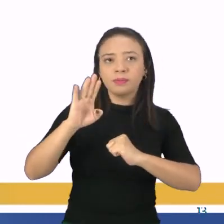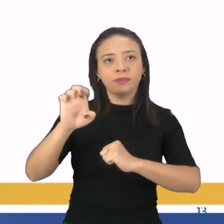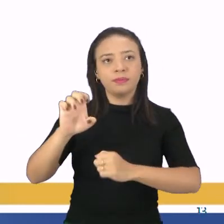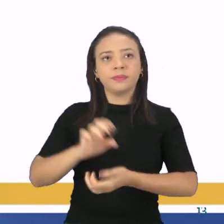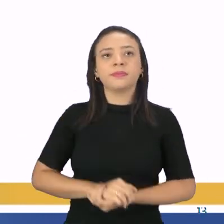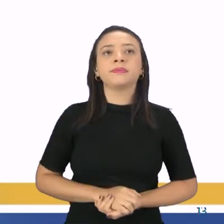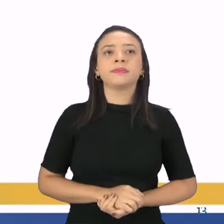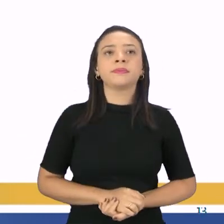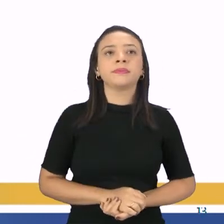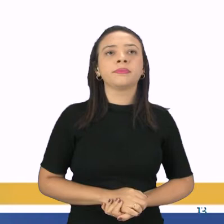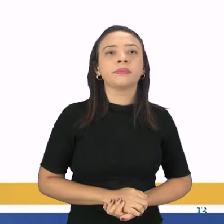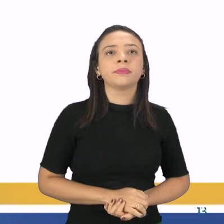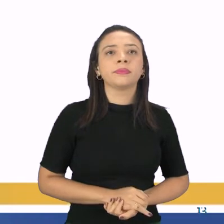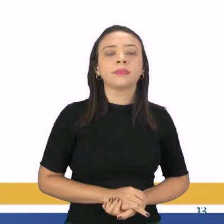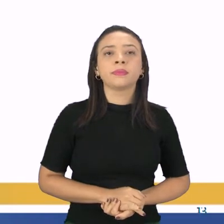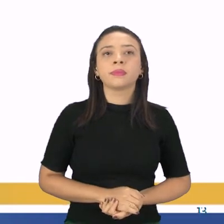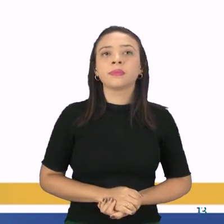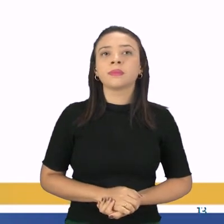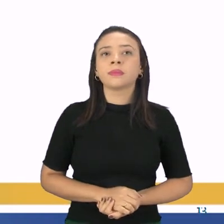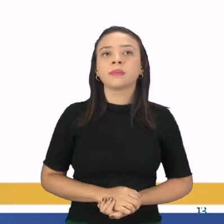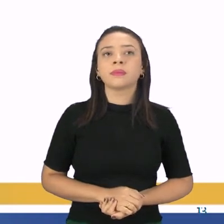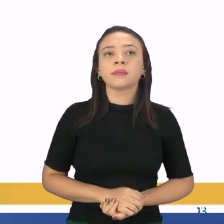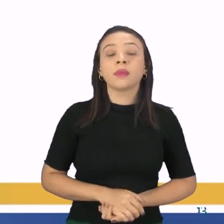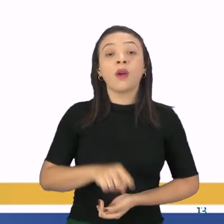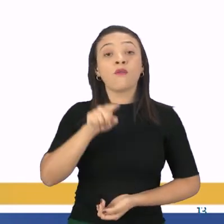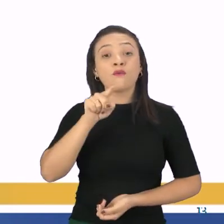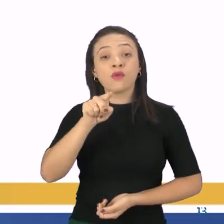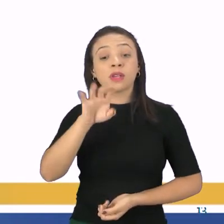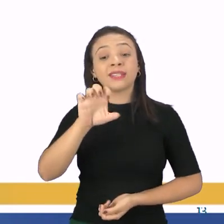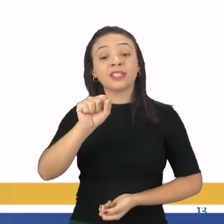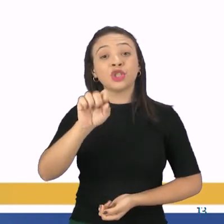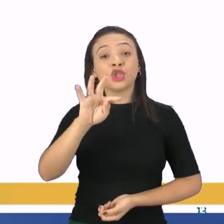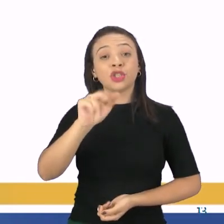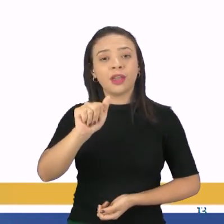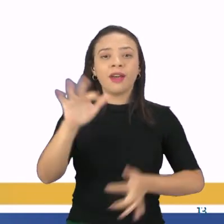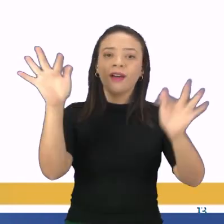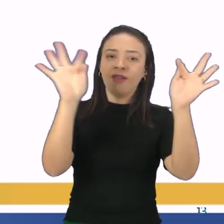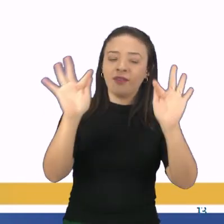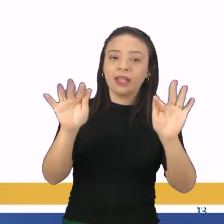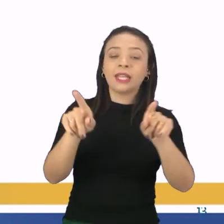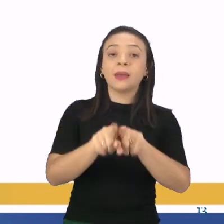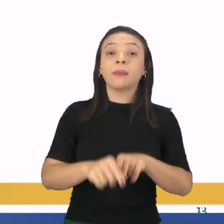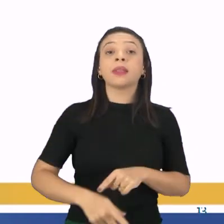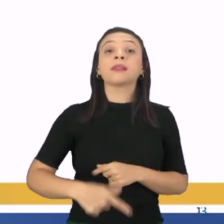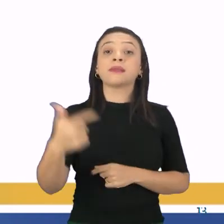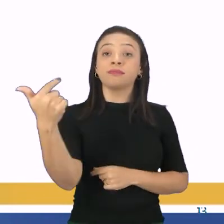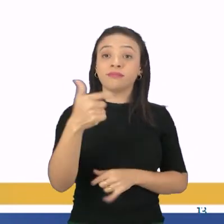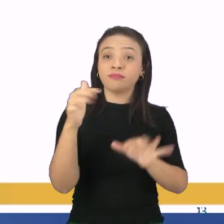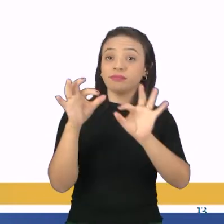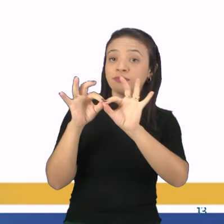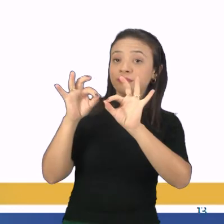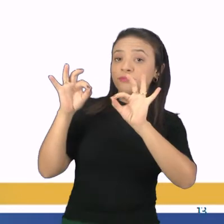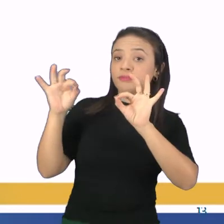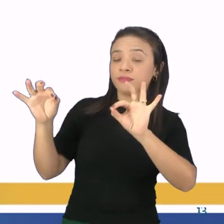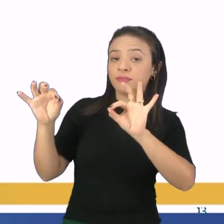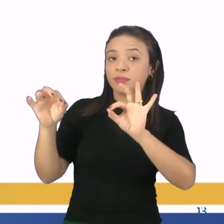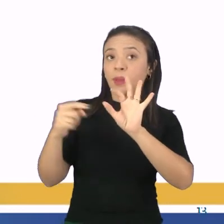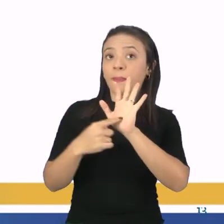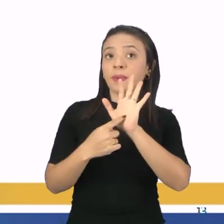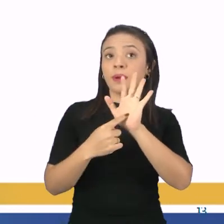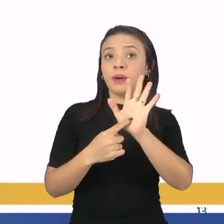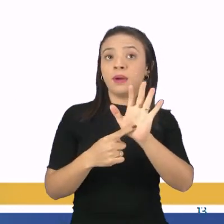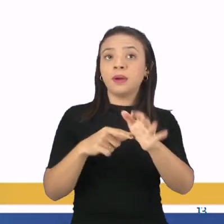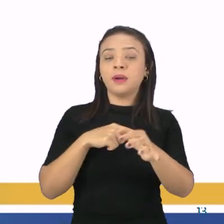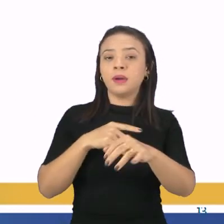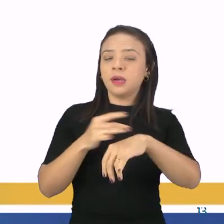vai ser are. You are happy. Você está feliz. E na segunda parte, eu estou falando de quê? Está destacado aí de